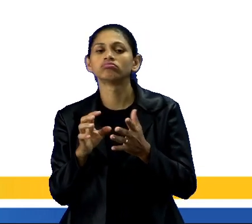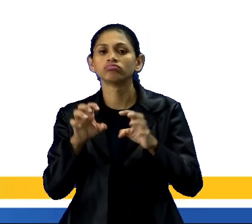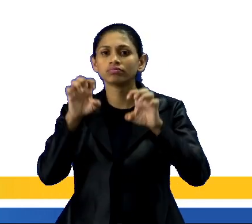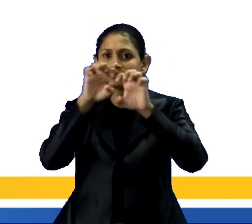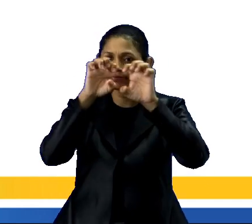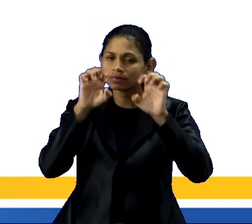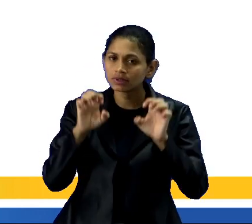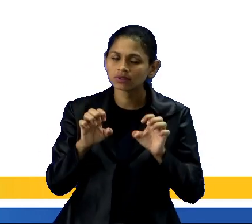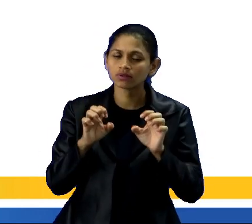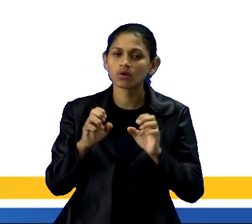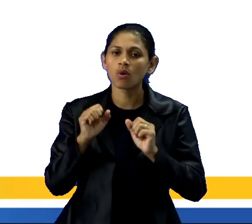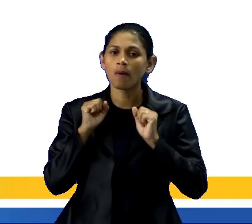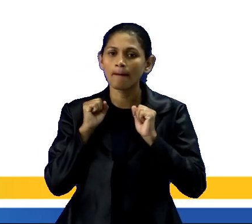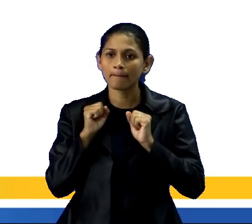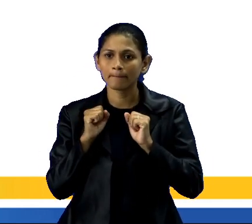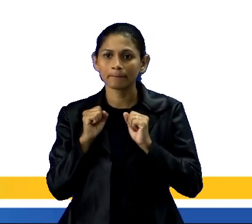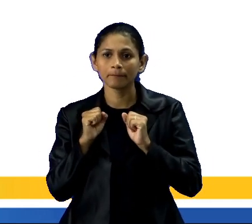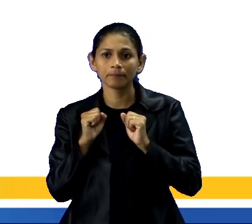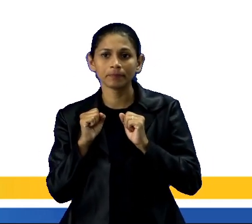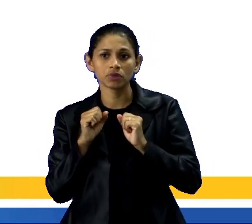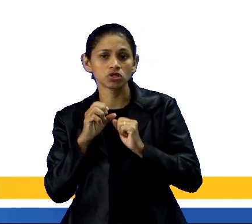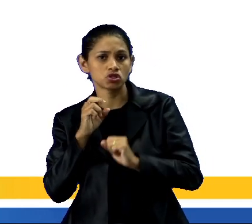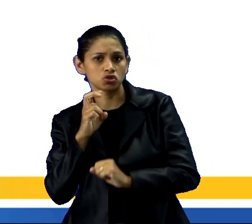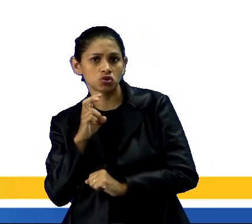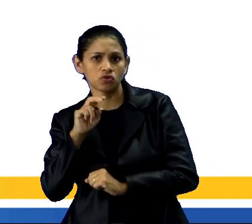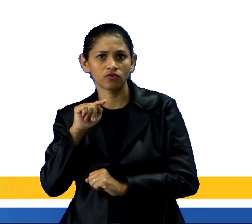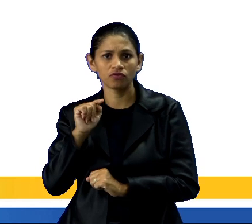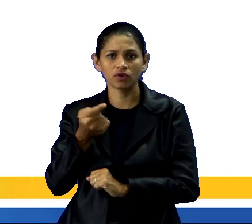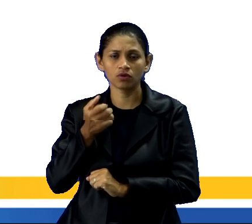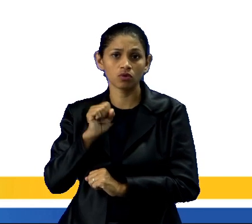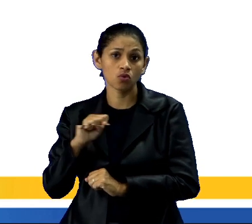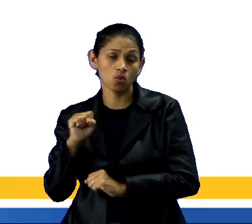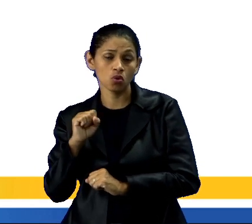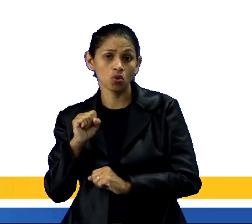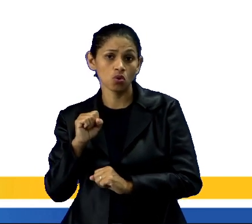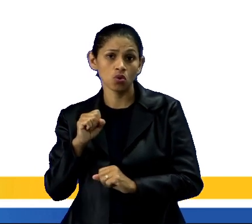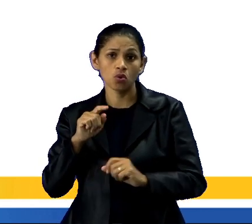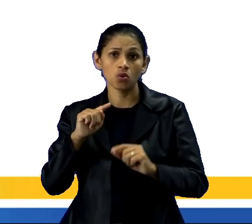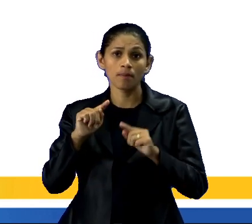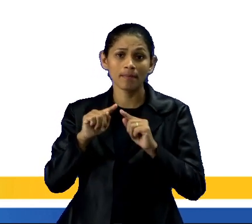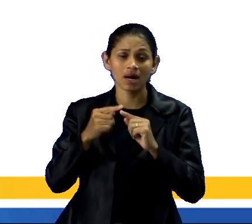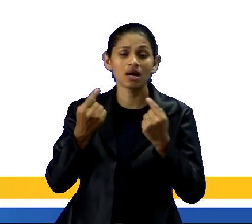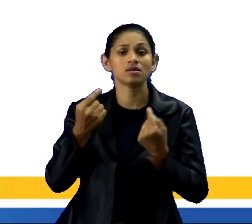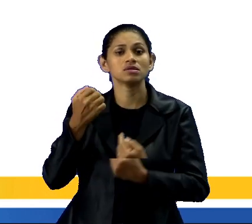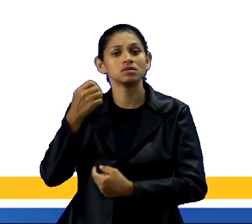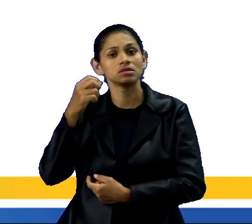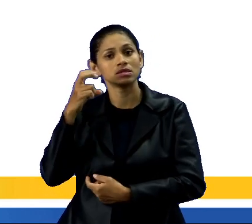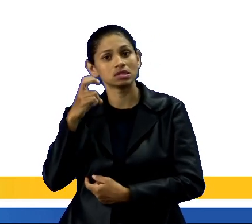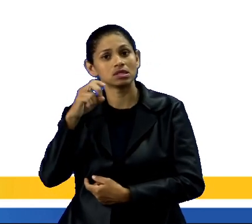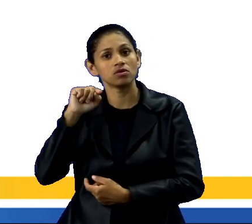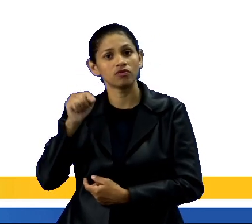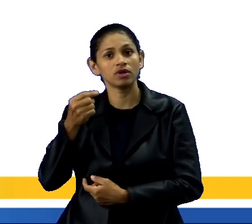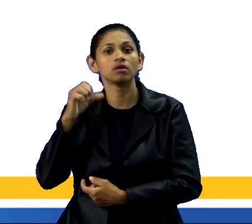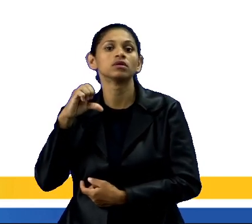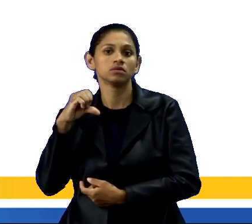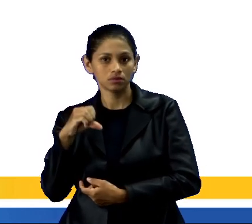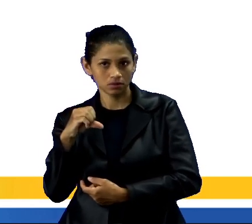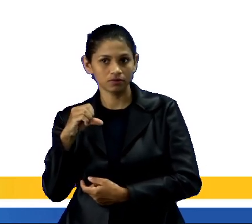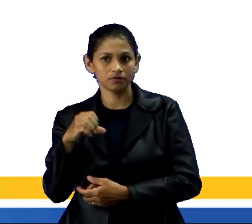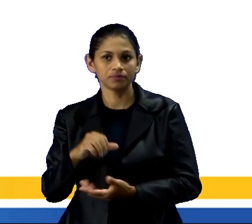não esteja nem 5,8, nem 5,89, mas sim 5,9, que também é a maneira